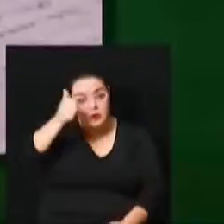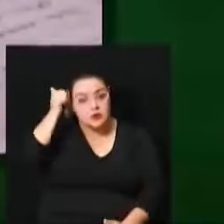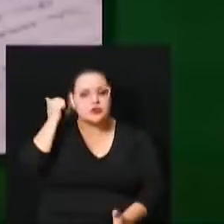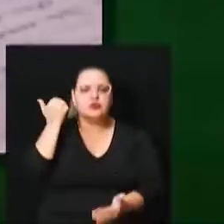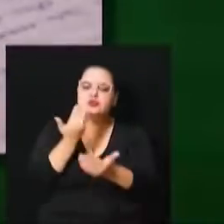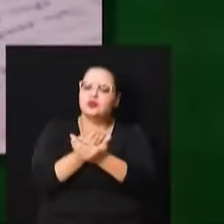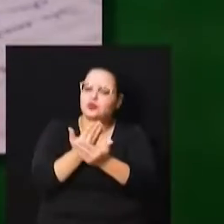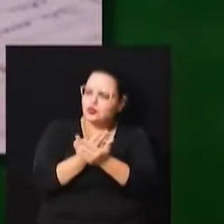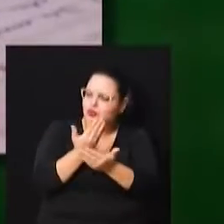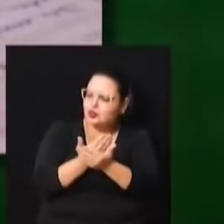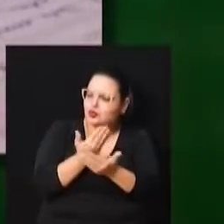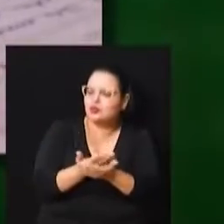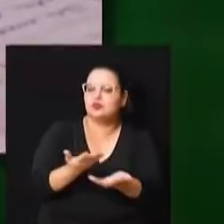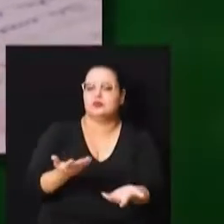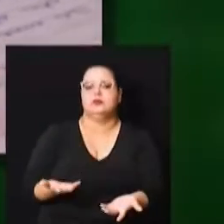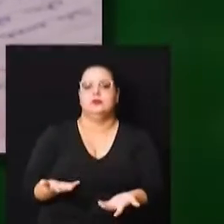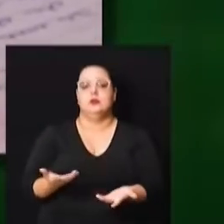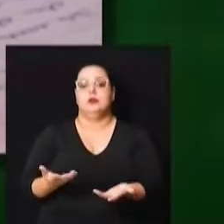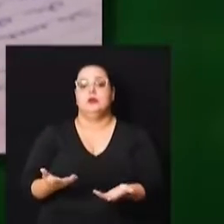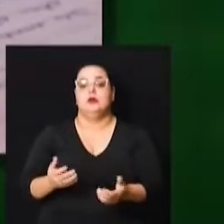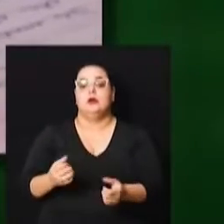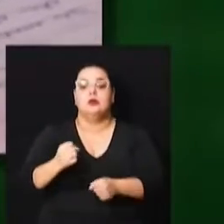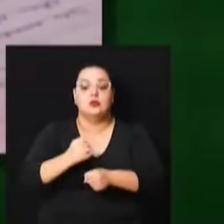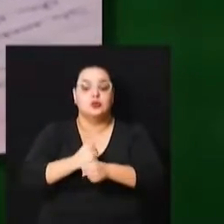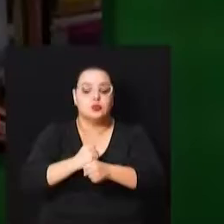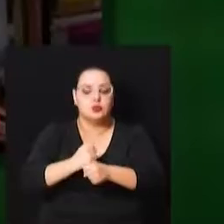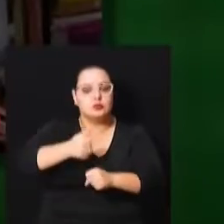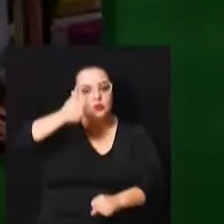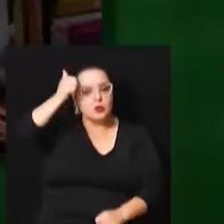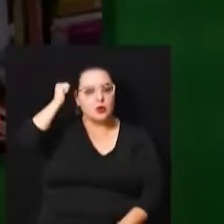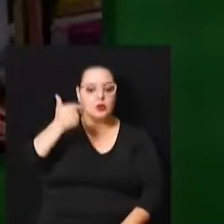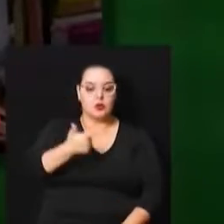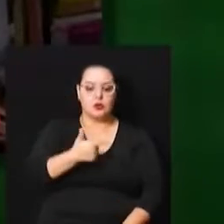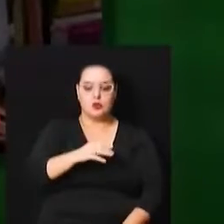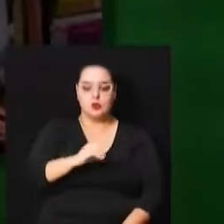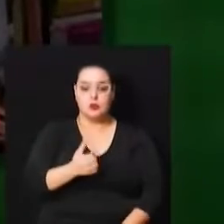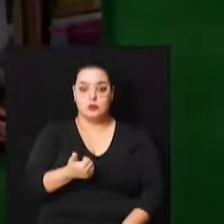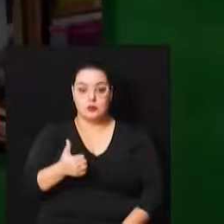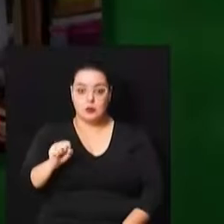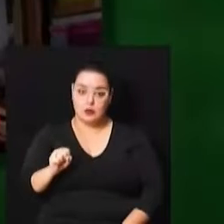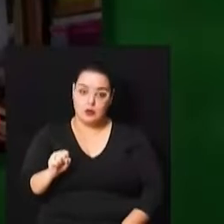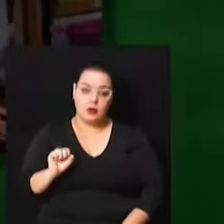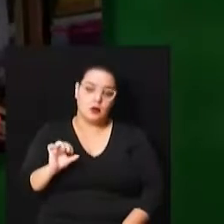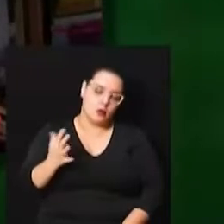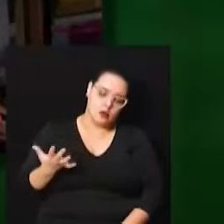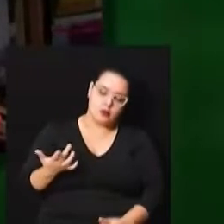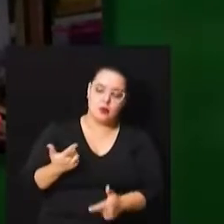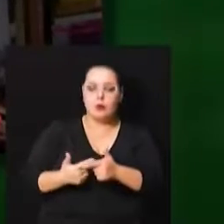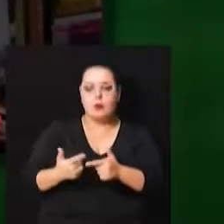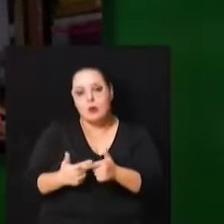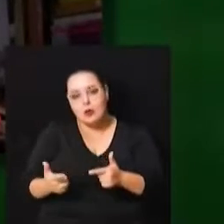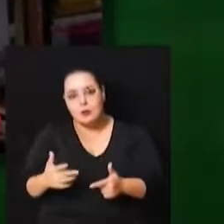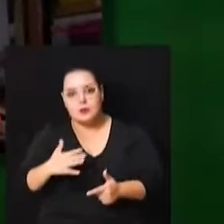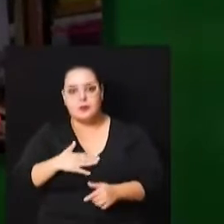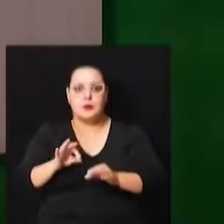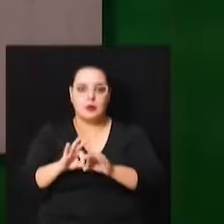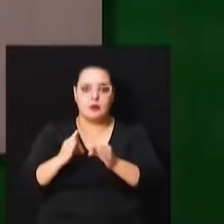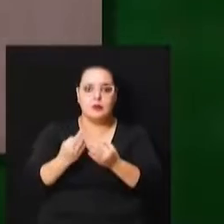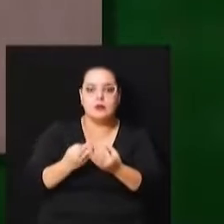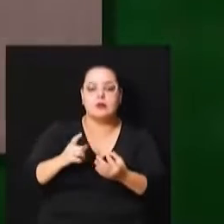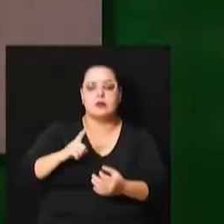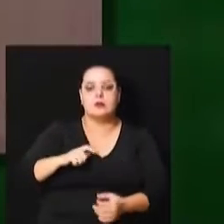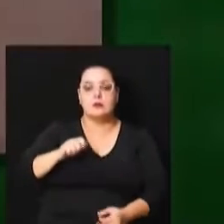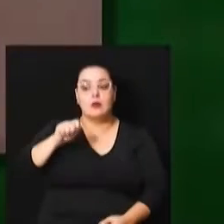estudei bastante. E no ano do meu vestibular, em 2018, aconteceu uma intercorrência com a minha família, né? O meu pai, ele teve um